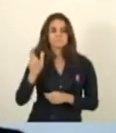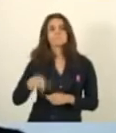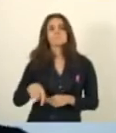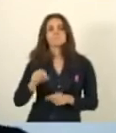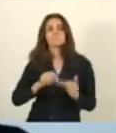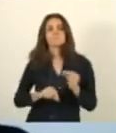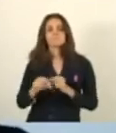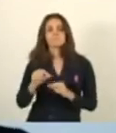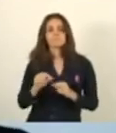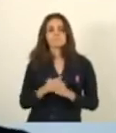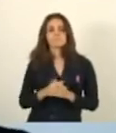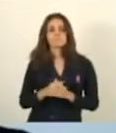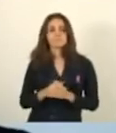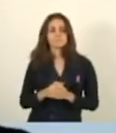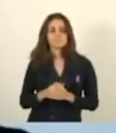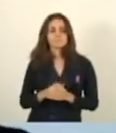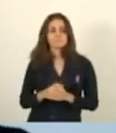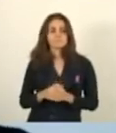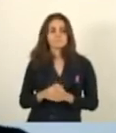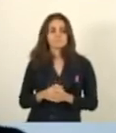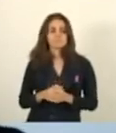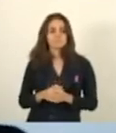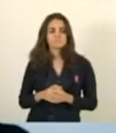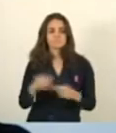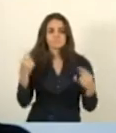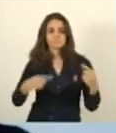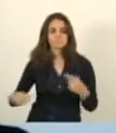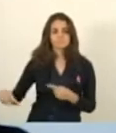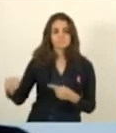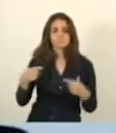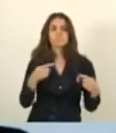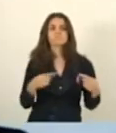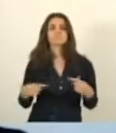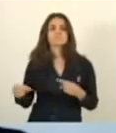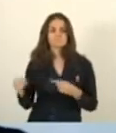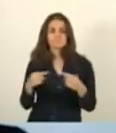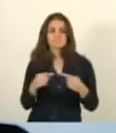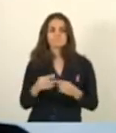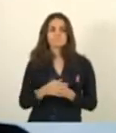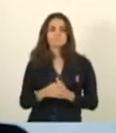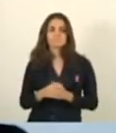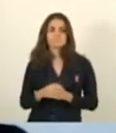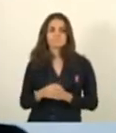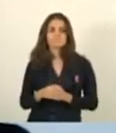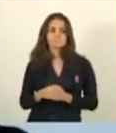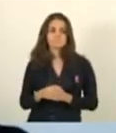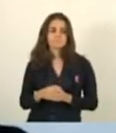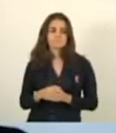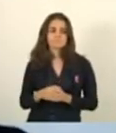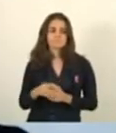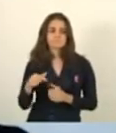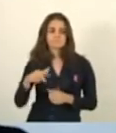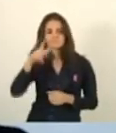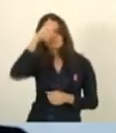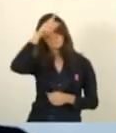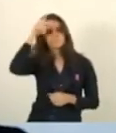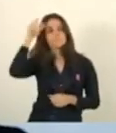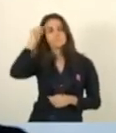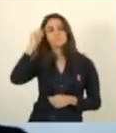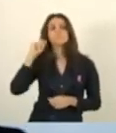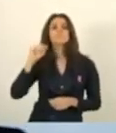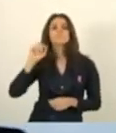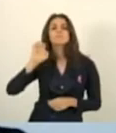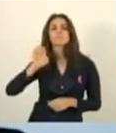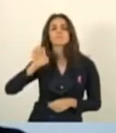deputados, com diversas autoridades políticas, com o secretariado e com o meu prefeito, o Clério